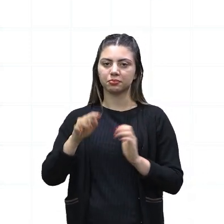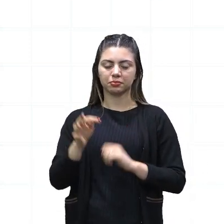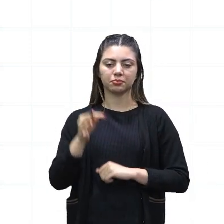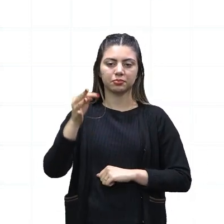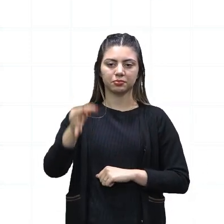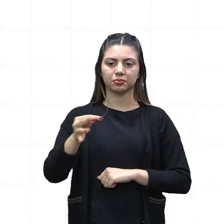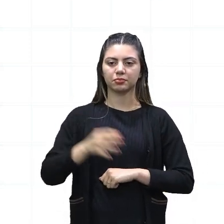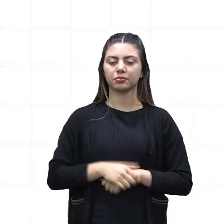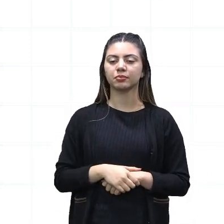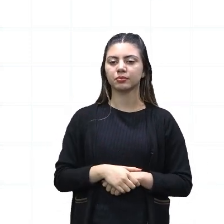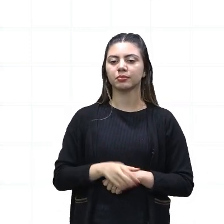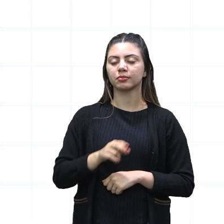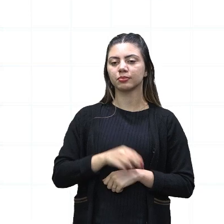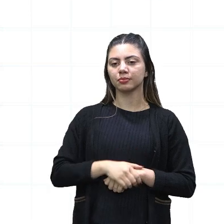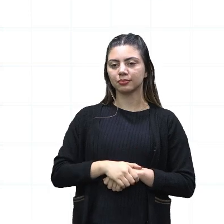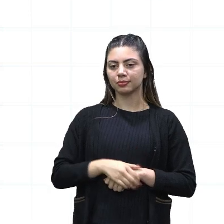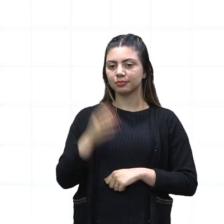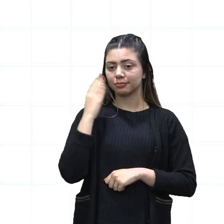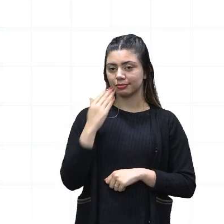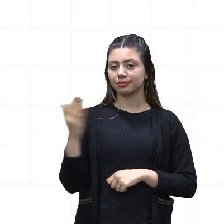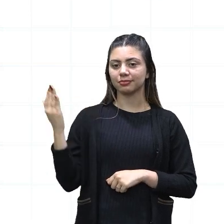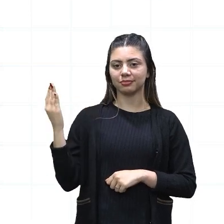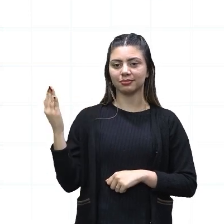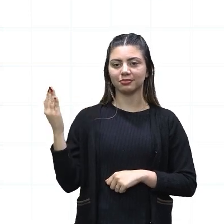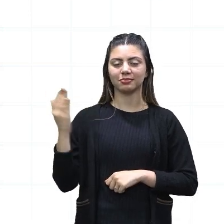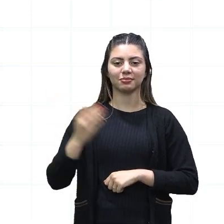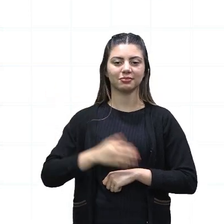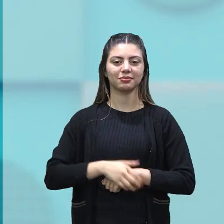will, interrogative form.